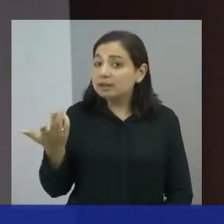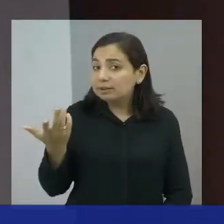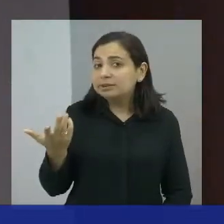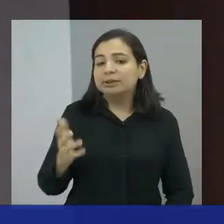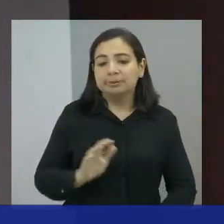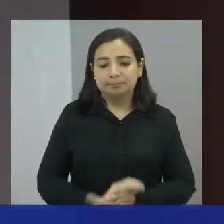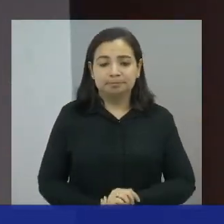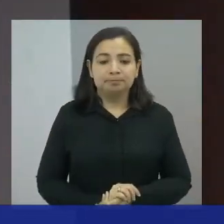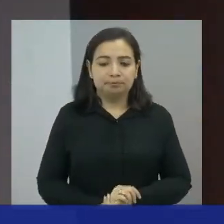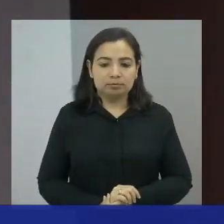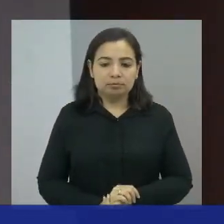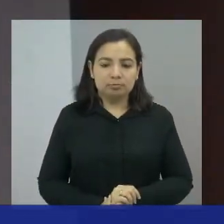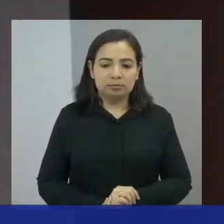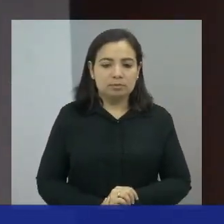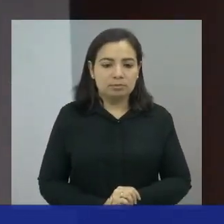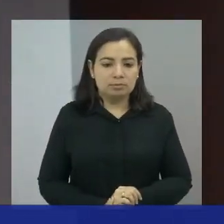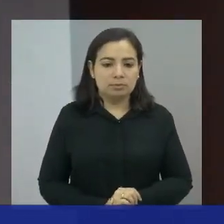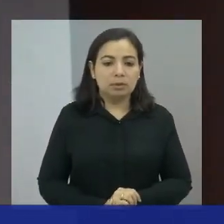slide.